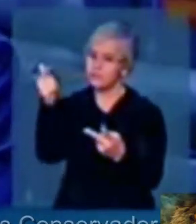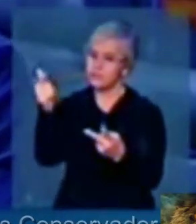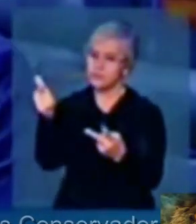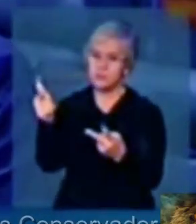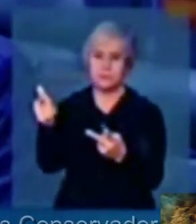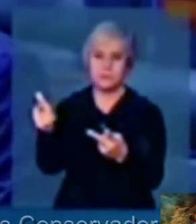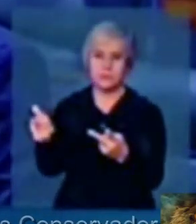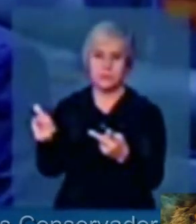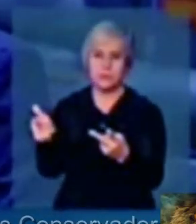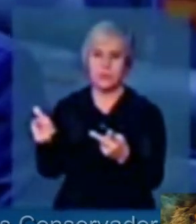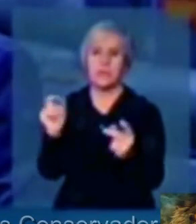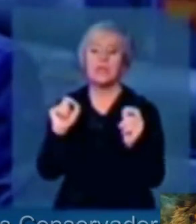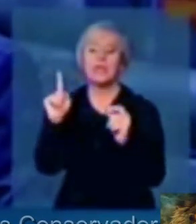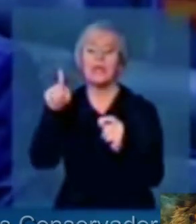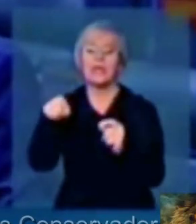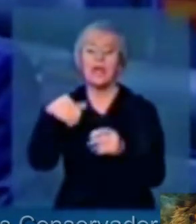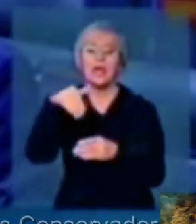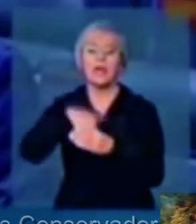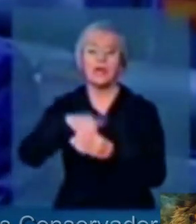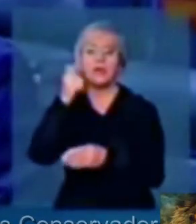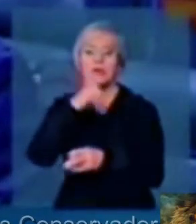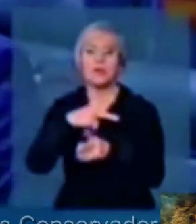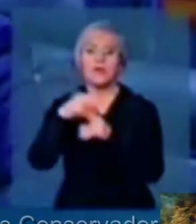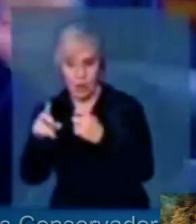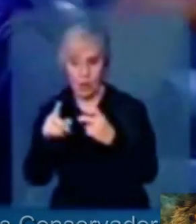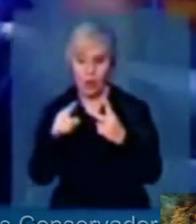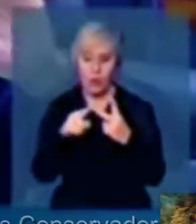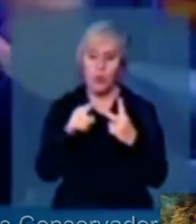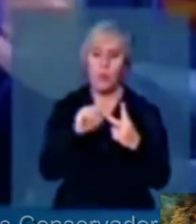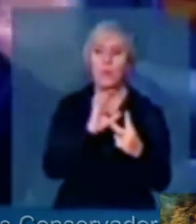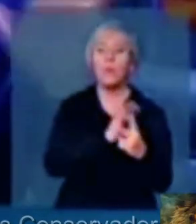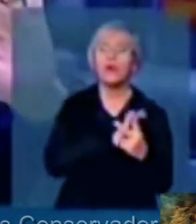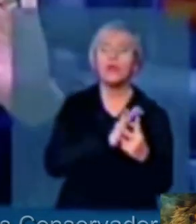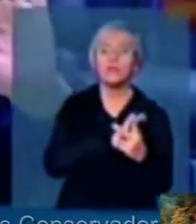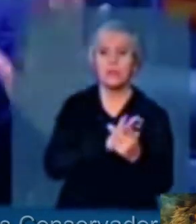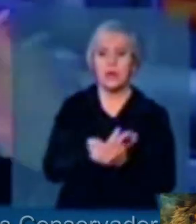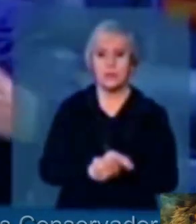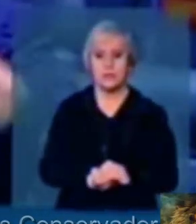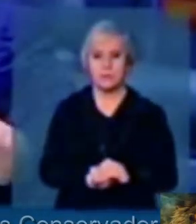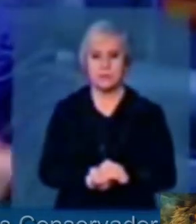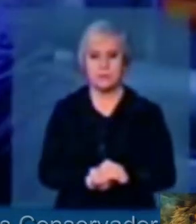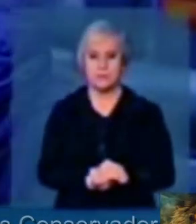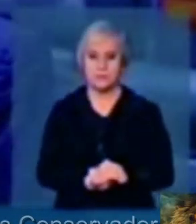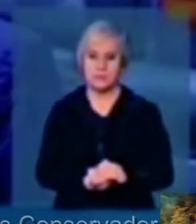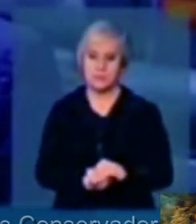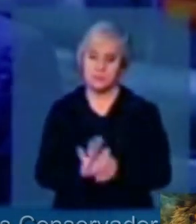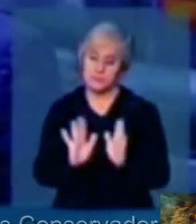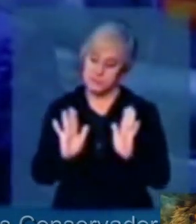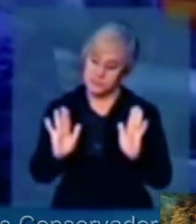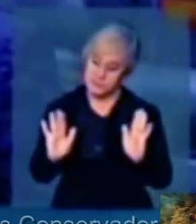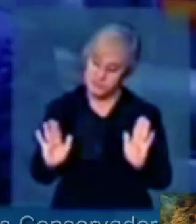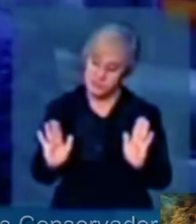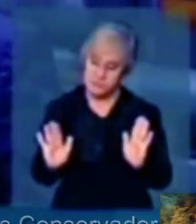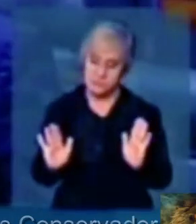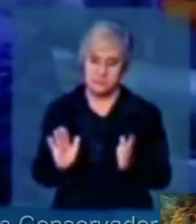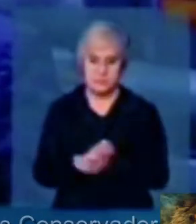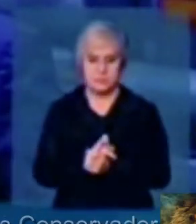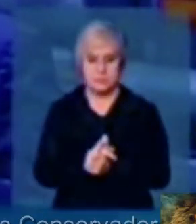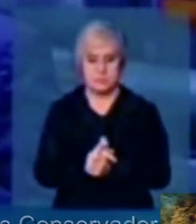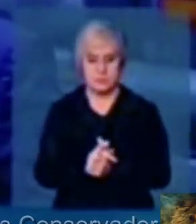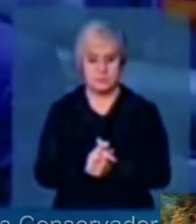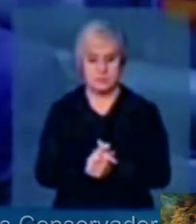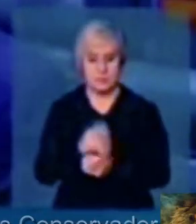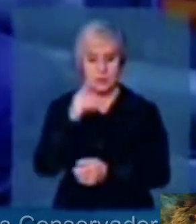não vai assaltar mais ninguém. O meu voto seria para o policial, sem nenhuma crítica à médica, mas seria do policial. Detalhe, senhor